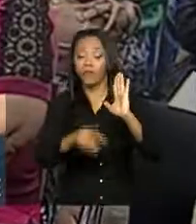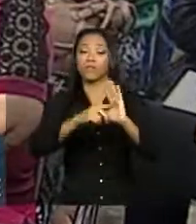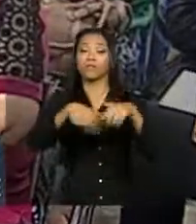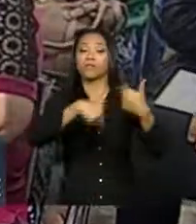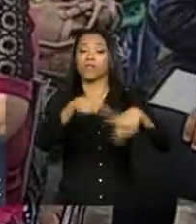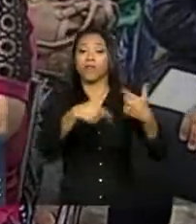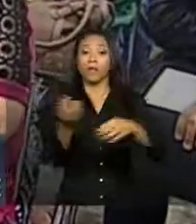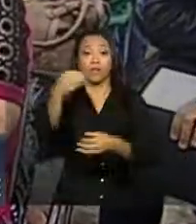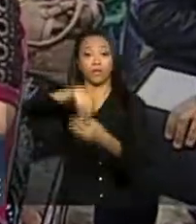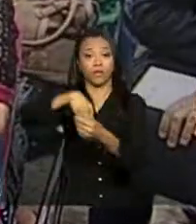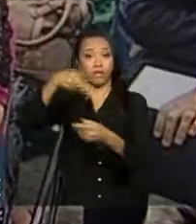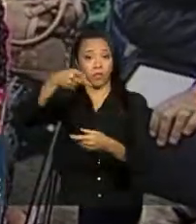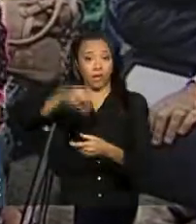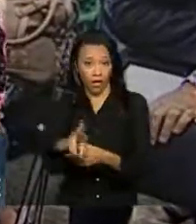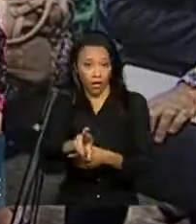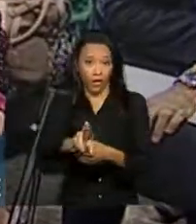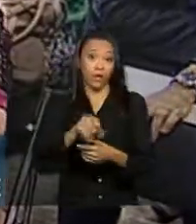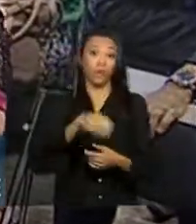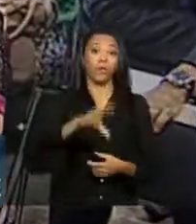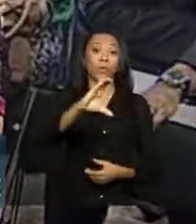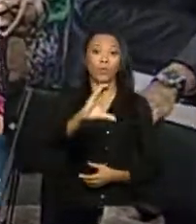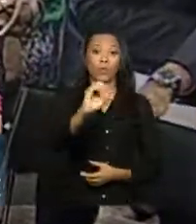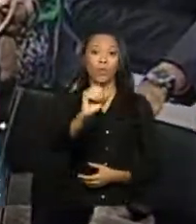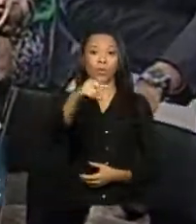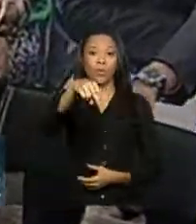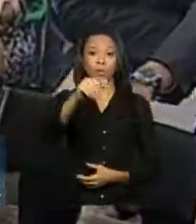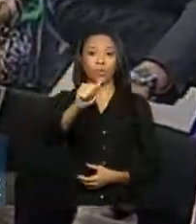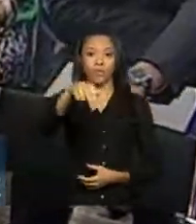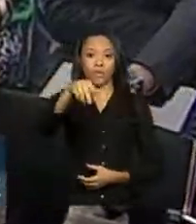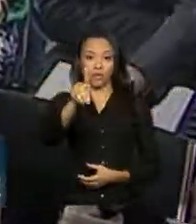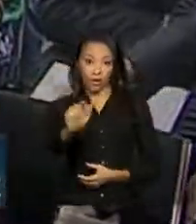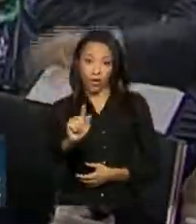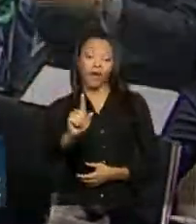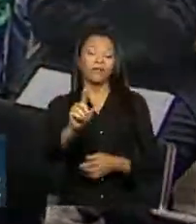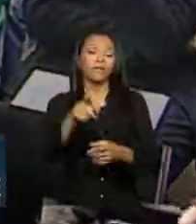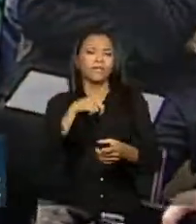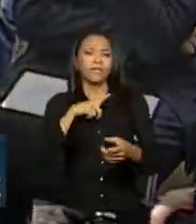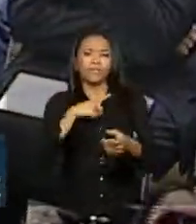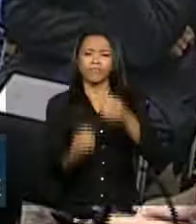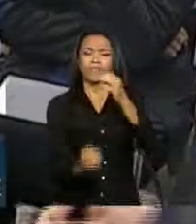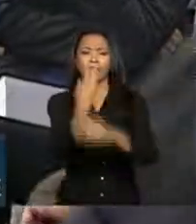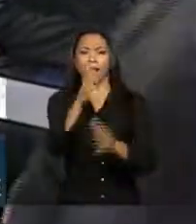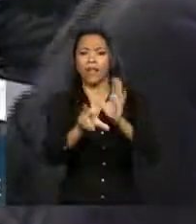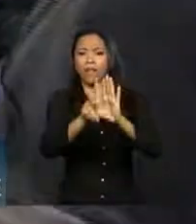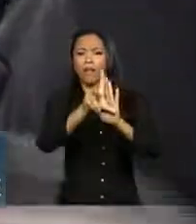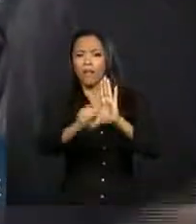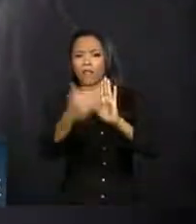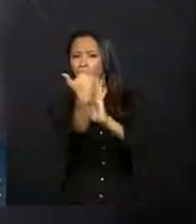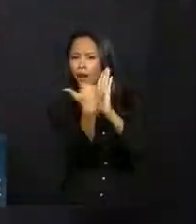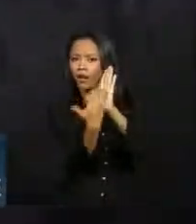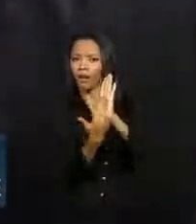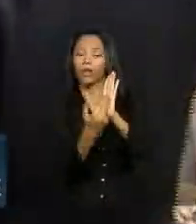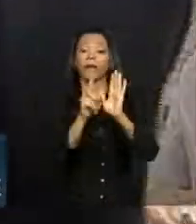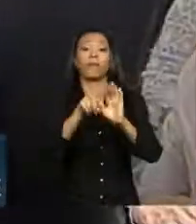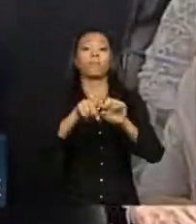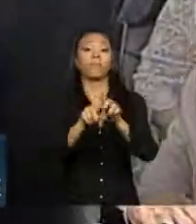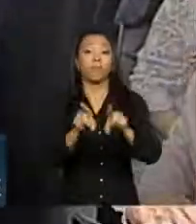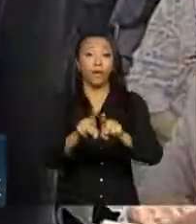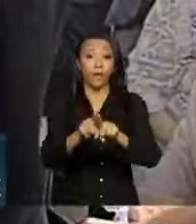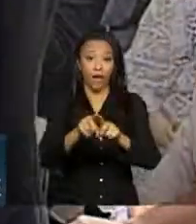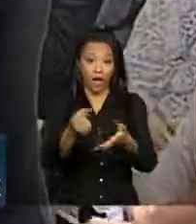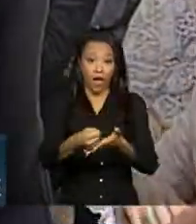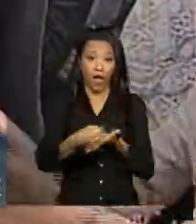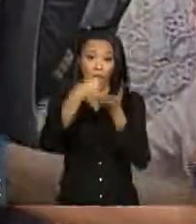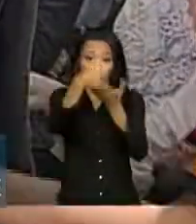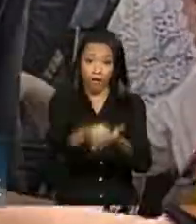república o conanda tem por finalidade elaborar normas gerais para a formulação e implementação da política